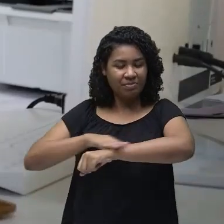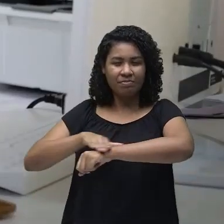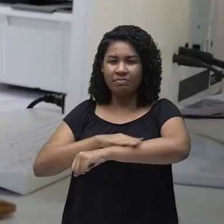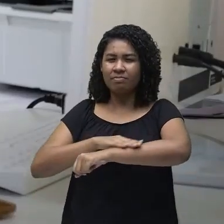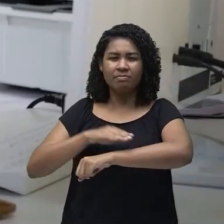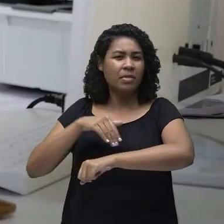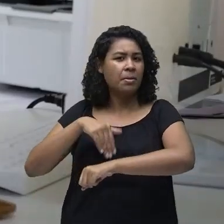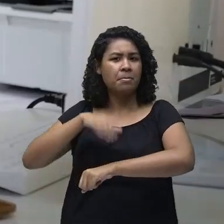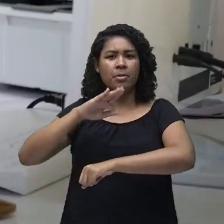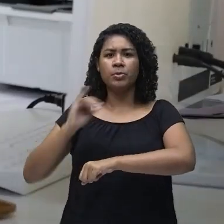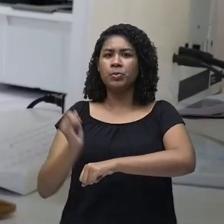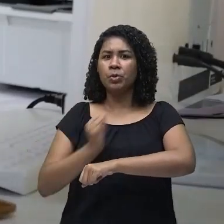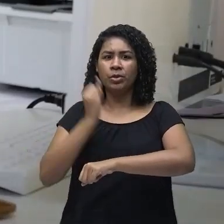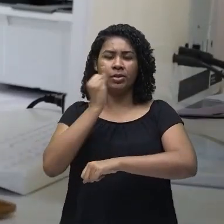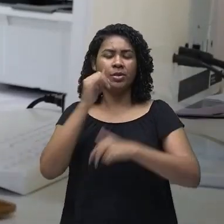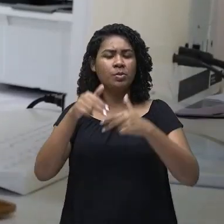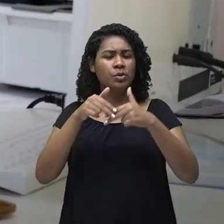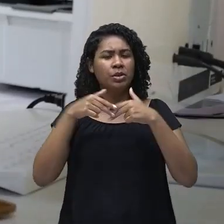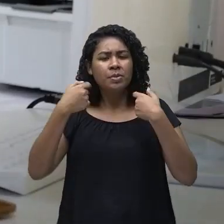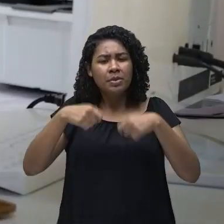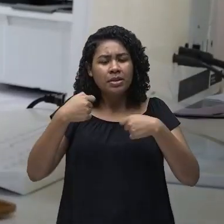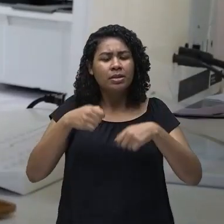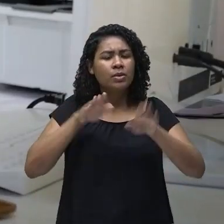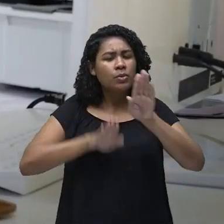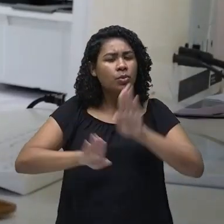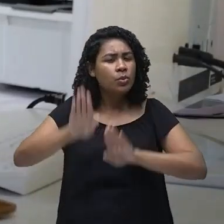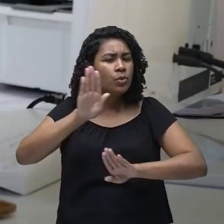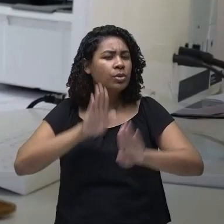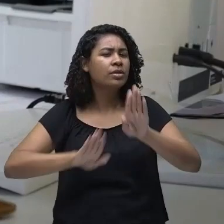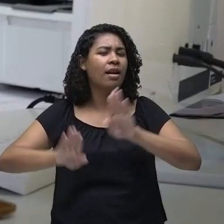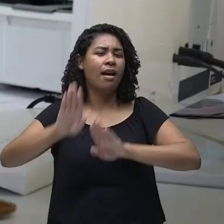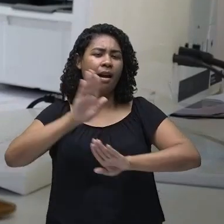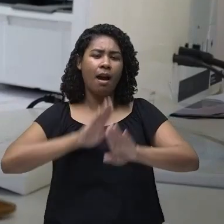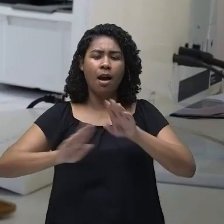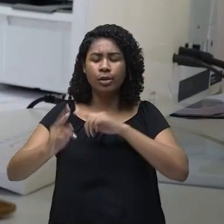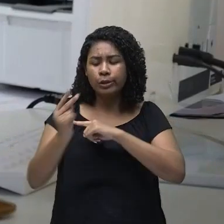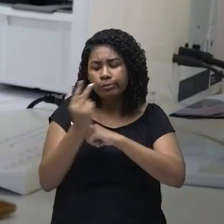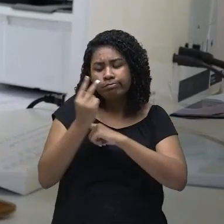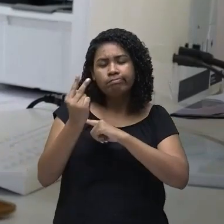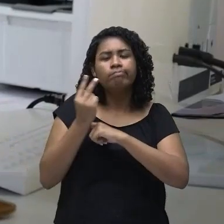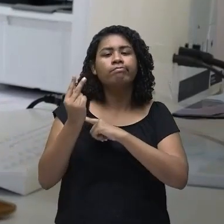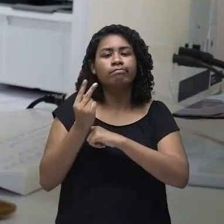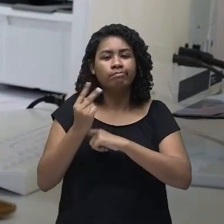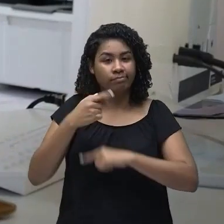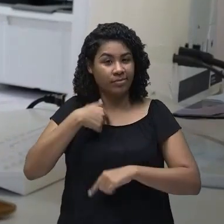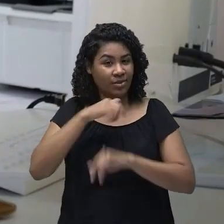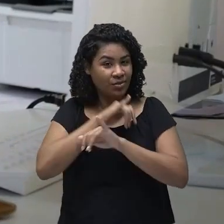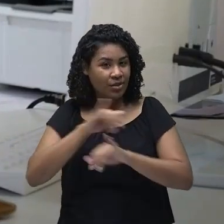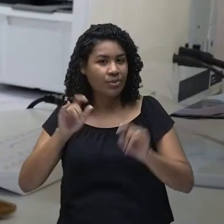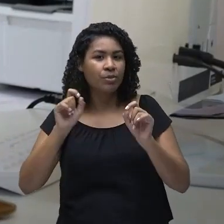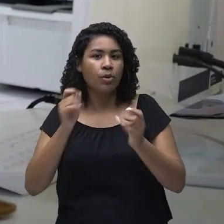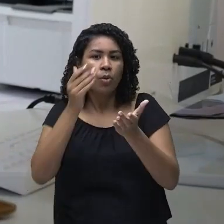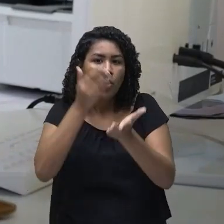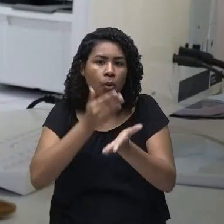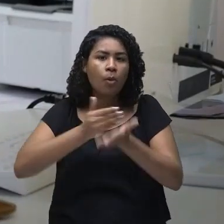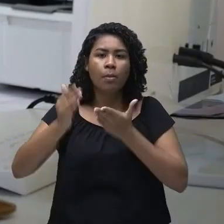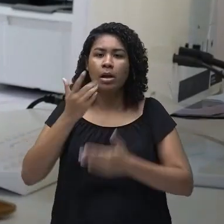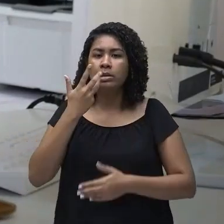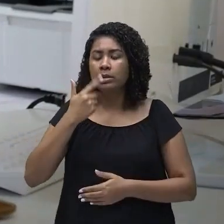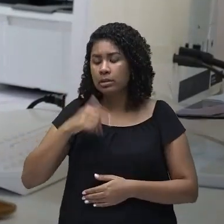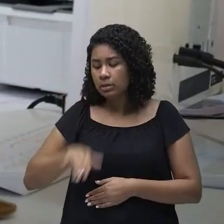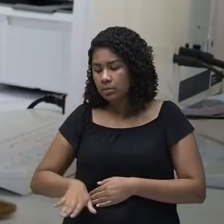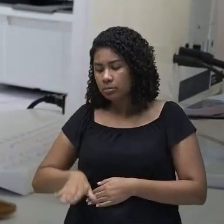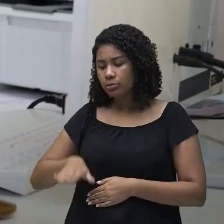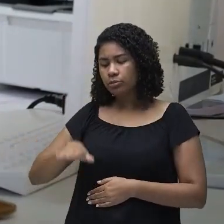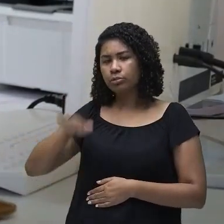do corpo, então a gente precisa ter muito cuidado, muito zelo, porque como eu falei para vocês, o cuidado dela começa desde a infância. Então, quando